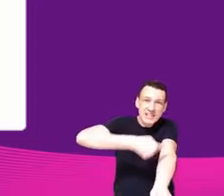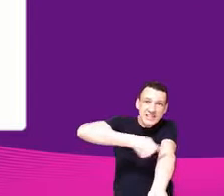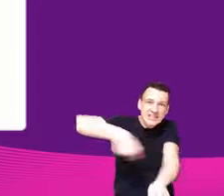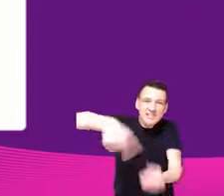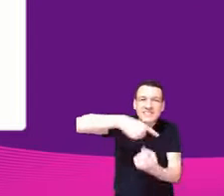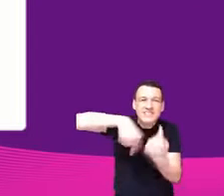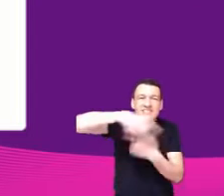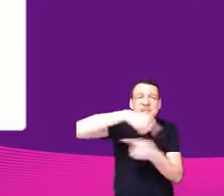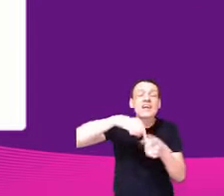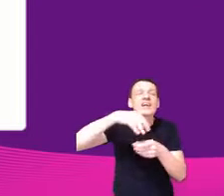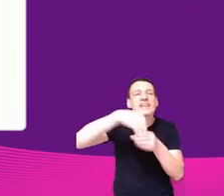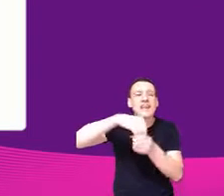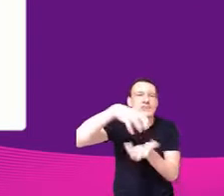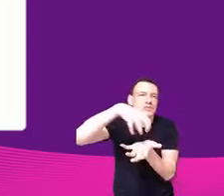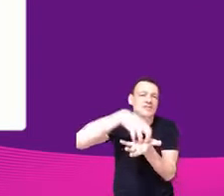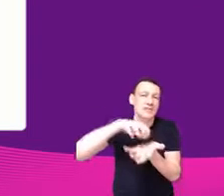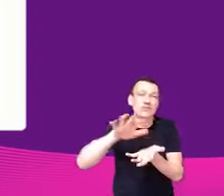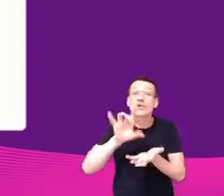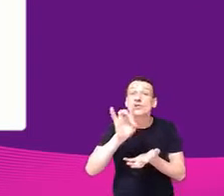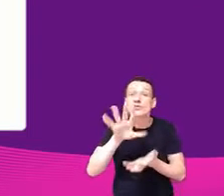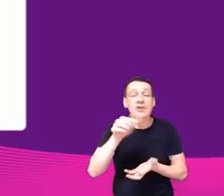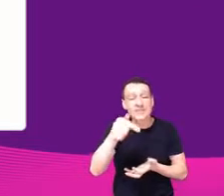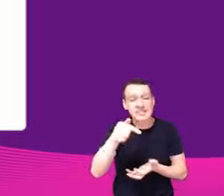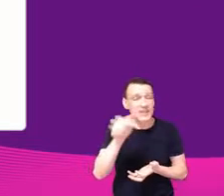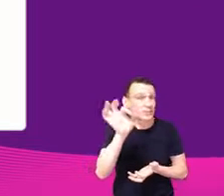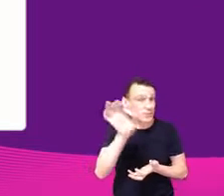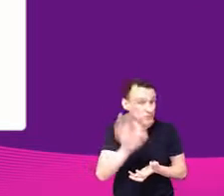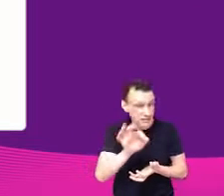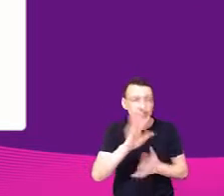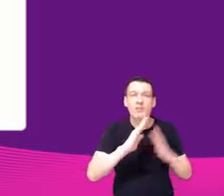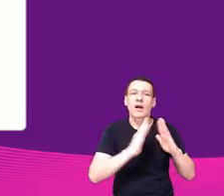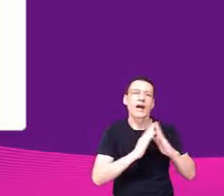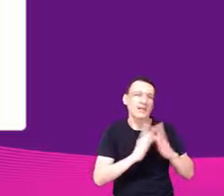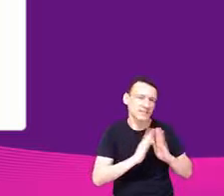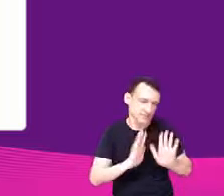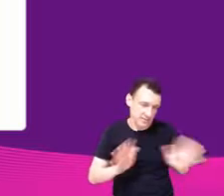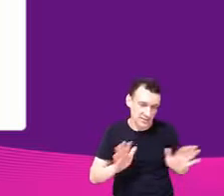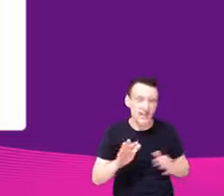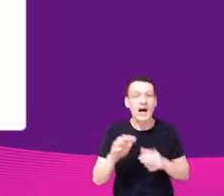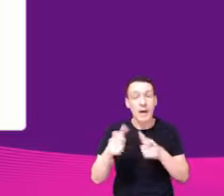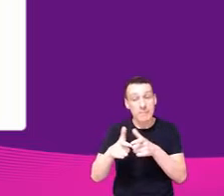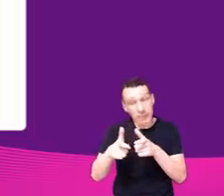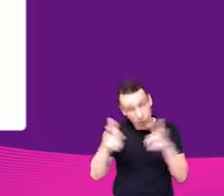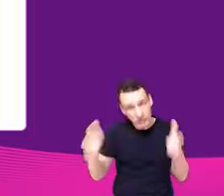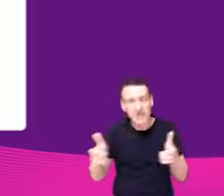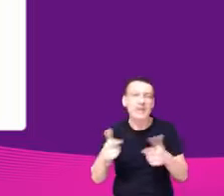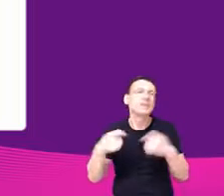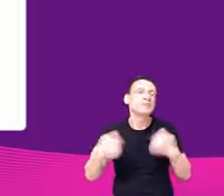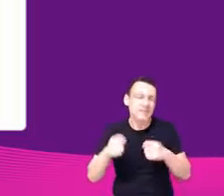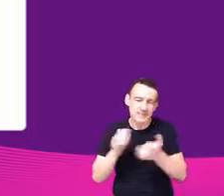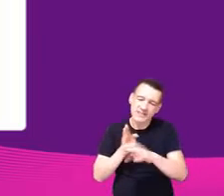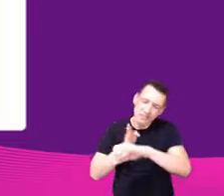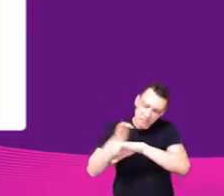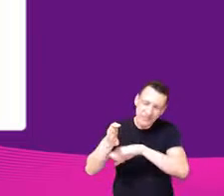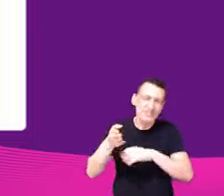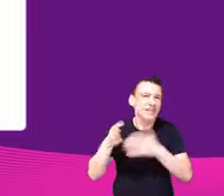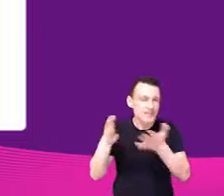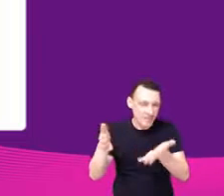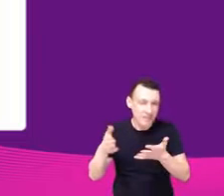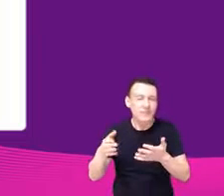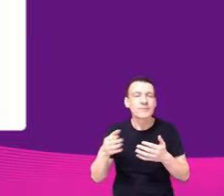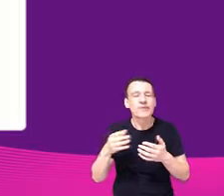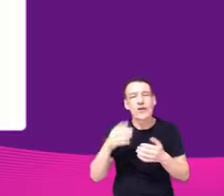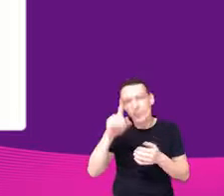E somente 7% dos pacientes fazendo diálise em casa, a grande maioria deles fazendo diálise peritoneal em casa,